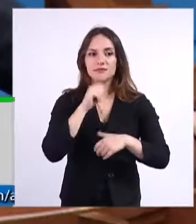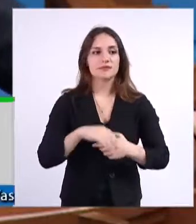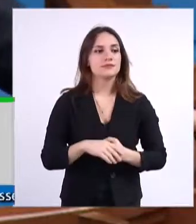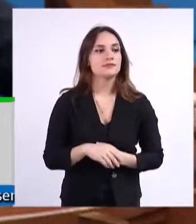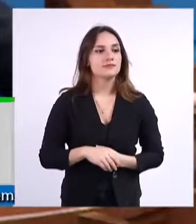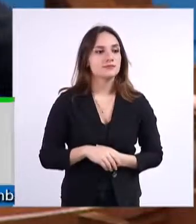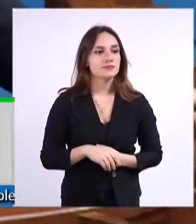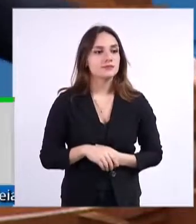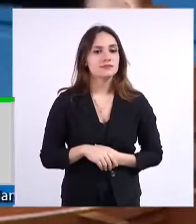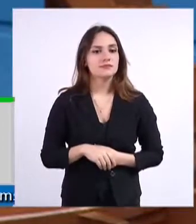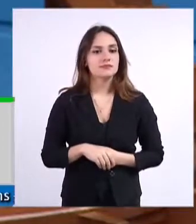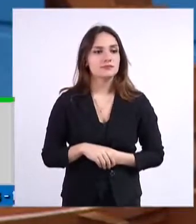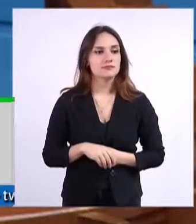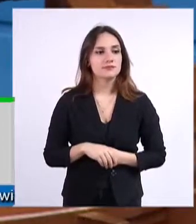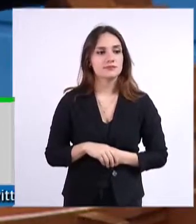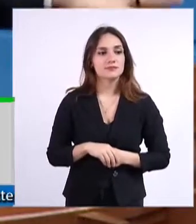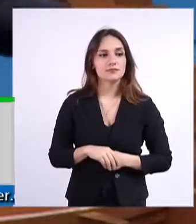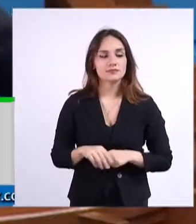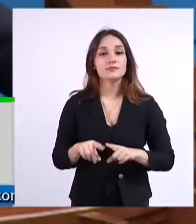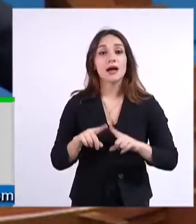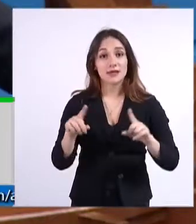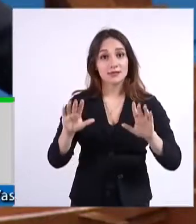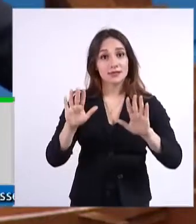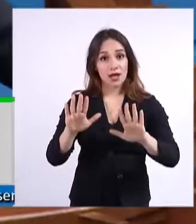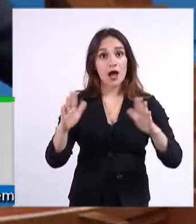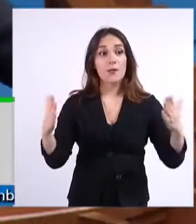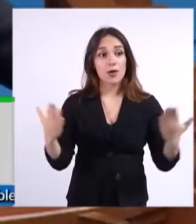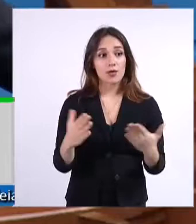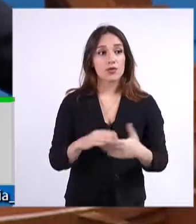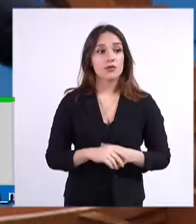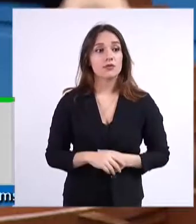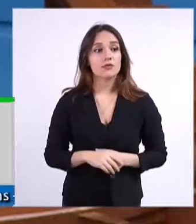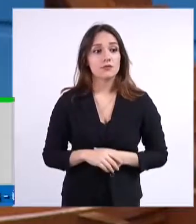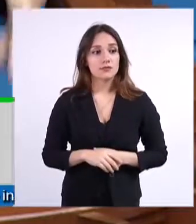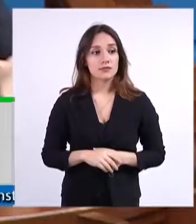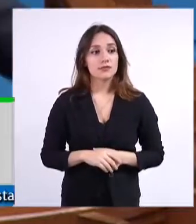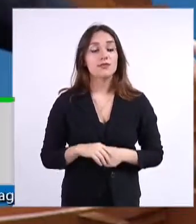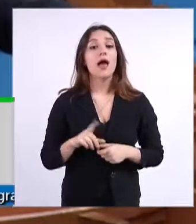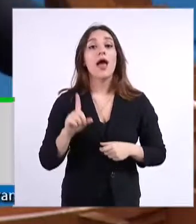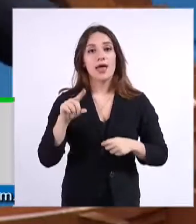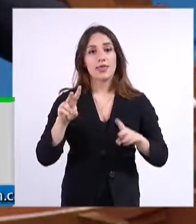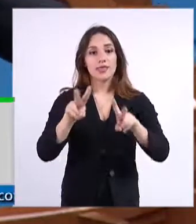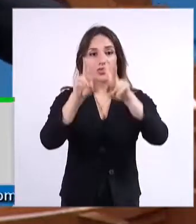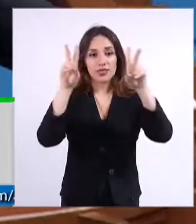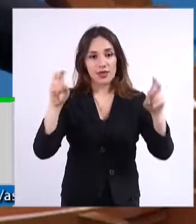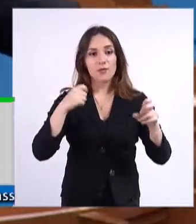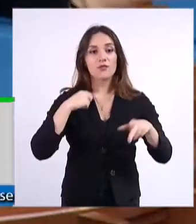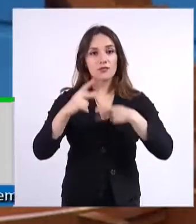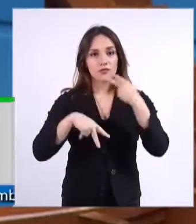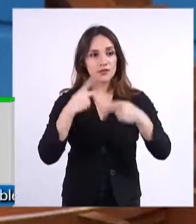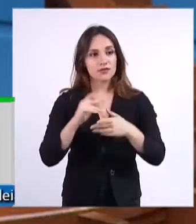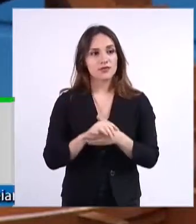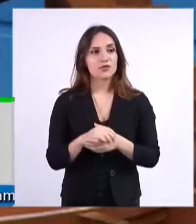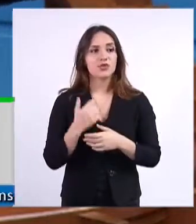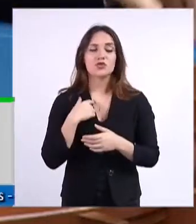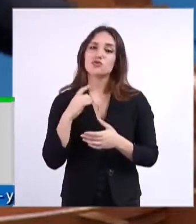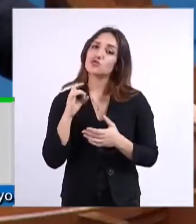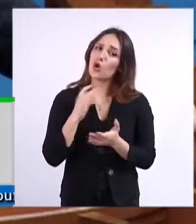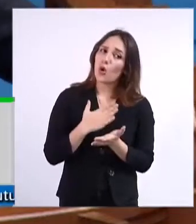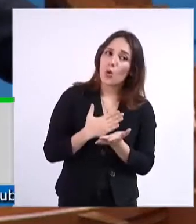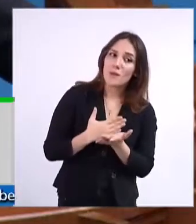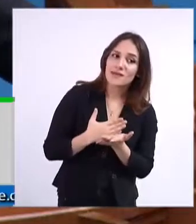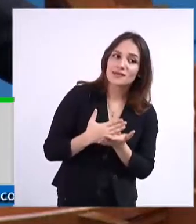senhor deputado. Mas agora eu vou entrar no assunto que me trouxe aqui na tribuna. Estava fazendo apenas